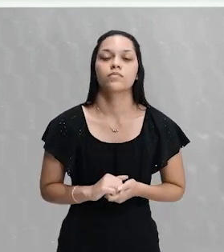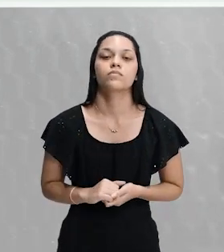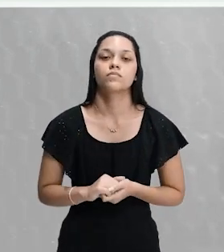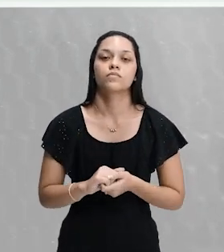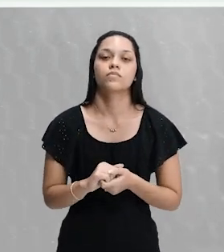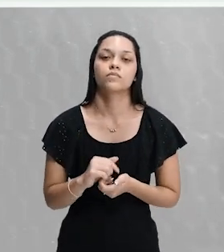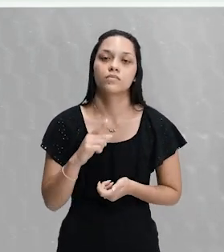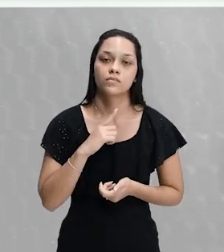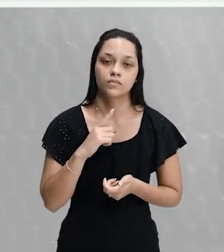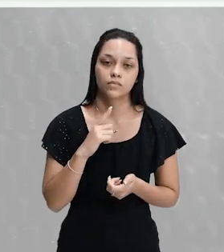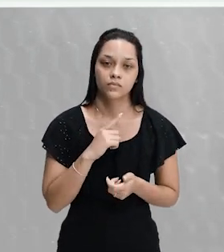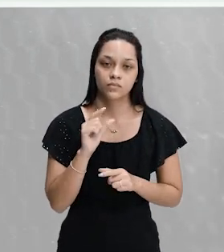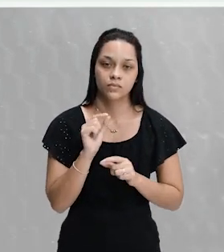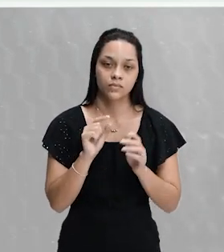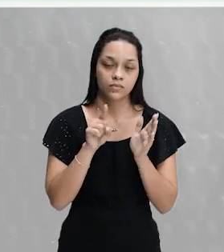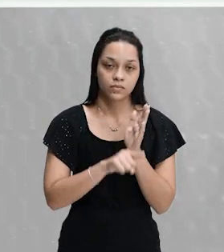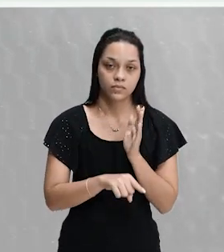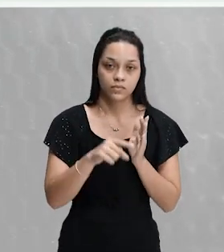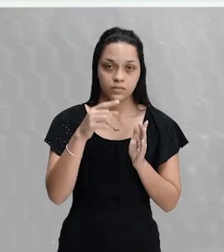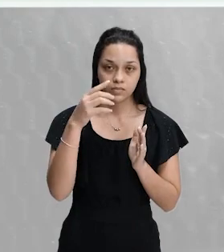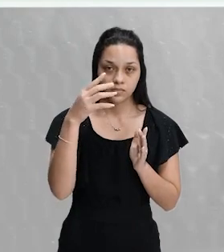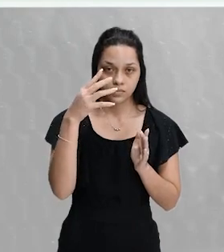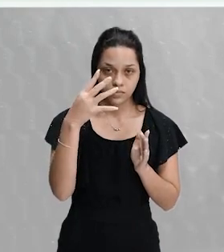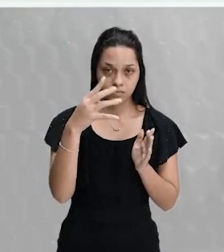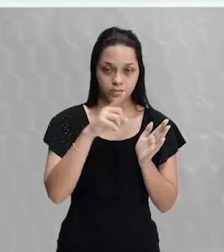Formou o par ordenado 0 e menos 4.